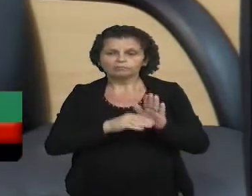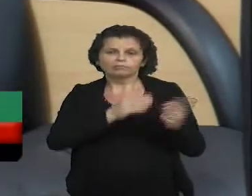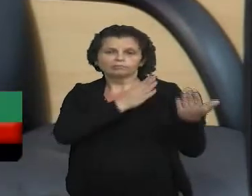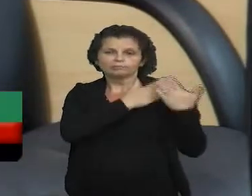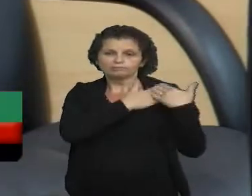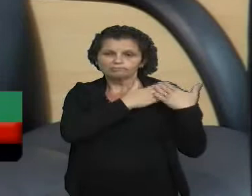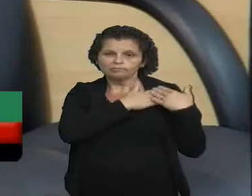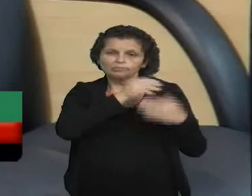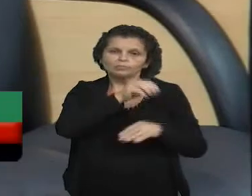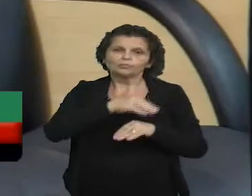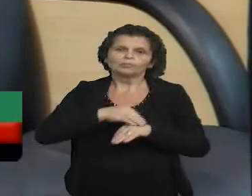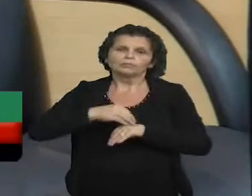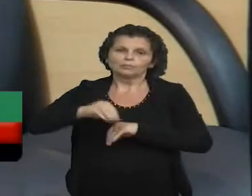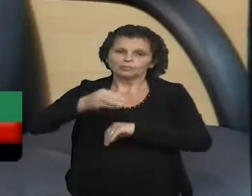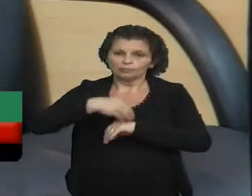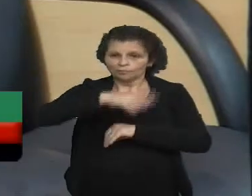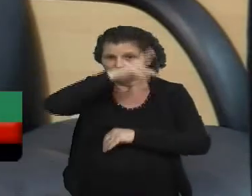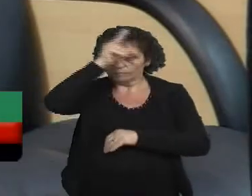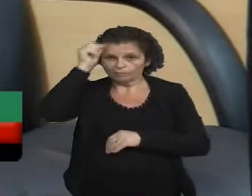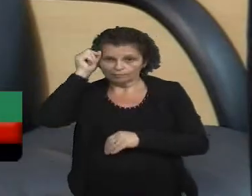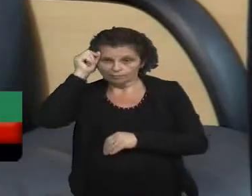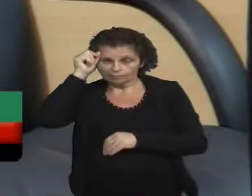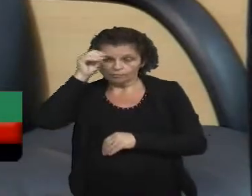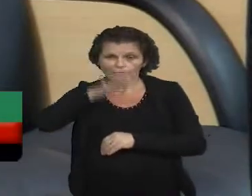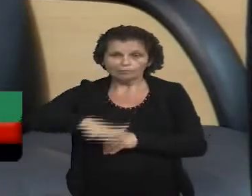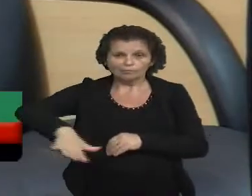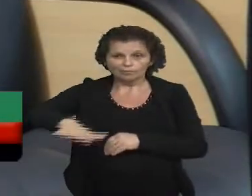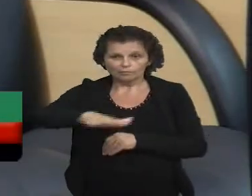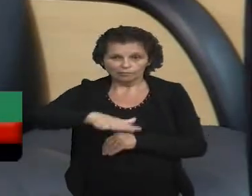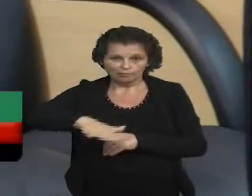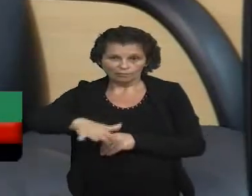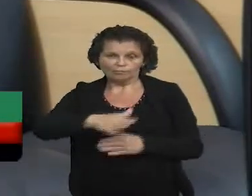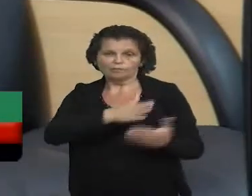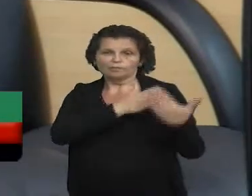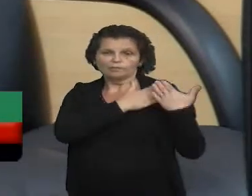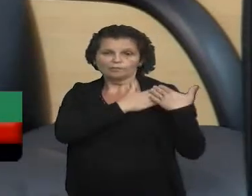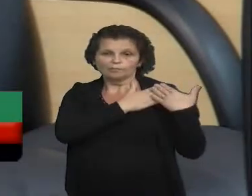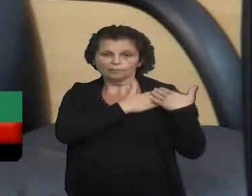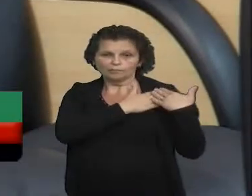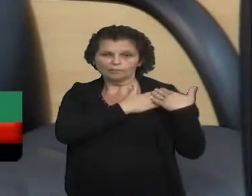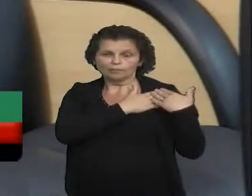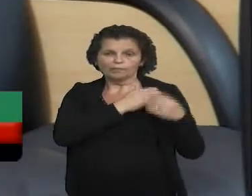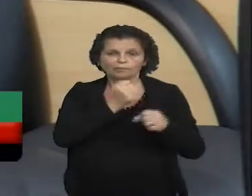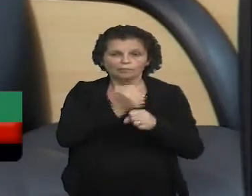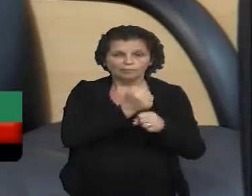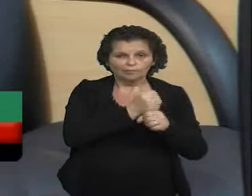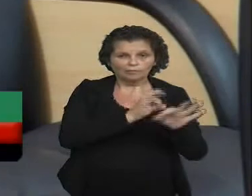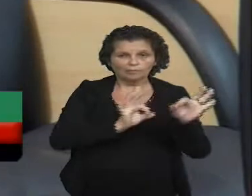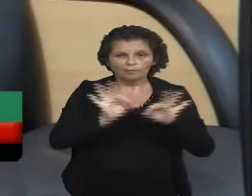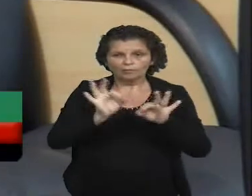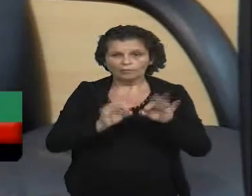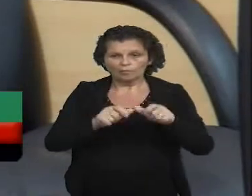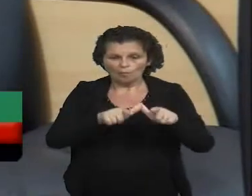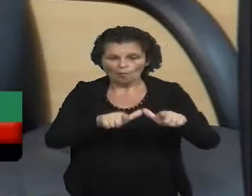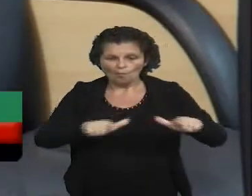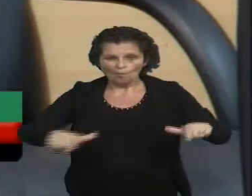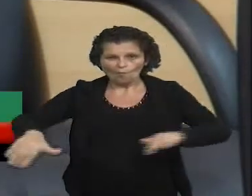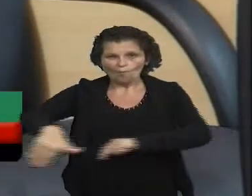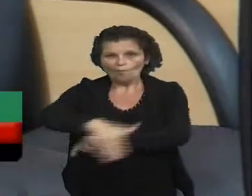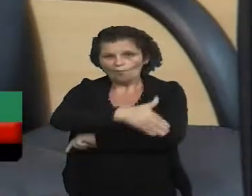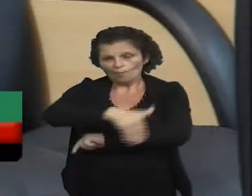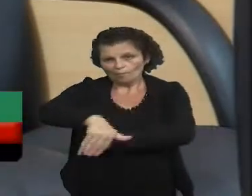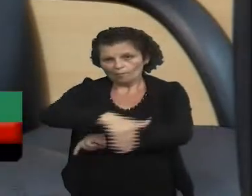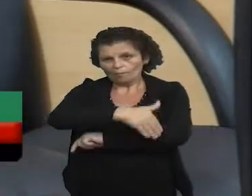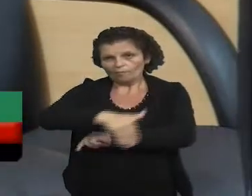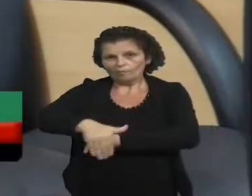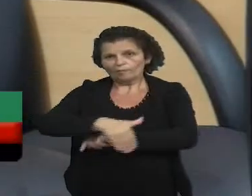que seja enviado ofício ao senhor prefeito para que determine ao setor competente de serviços e obras recapeamento asfáltico